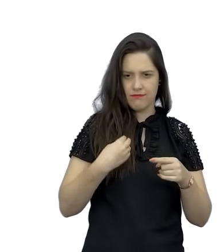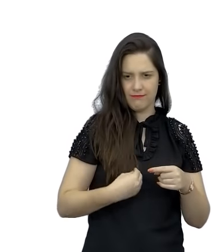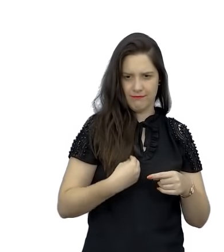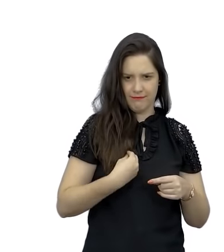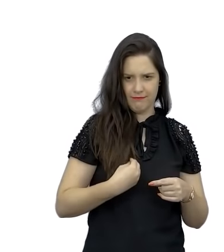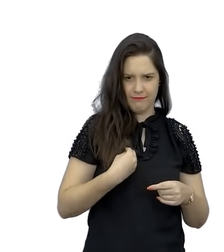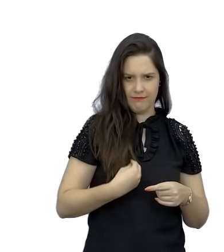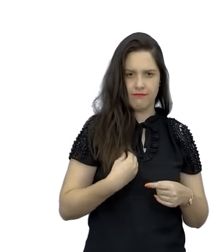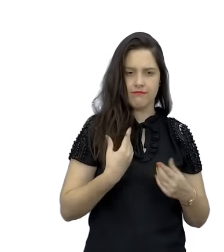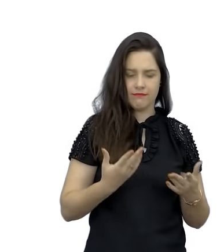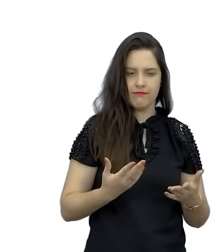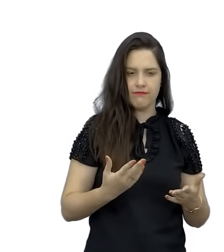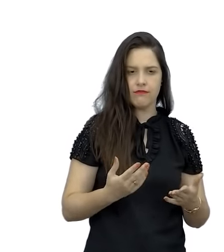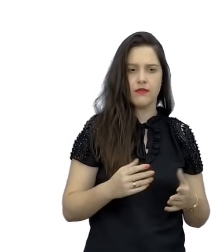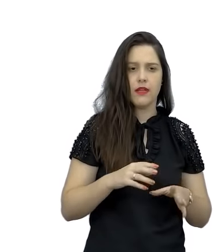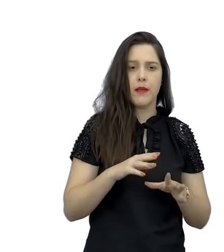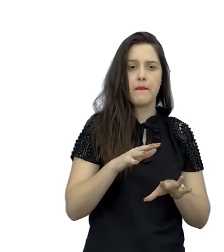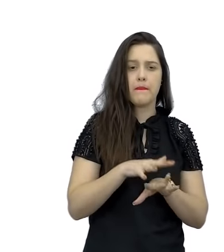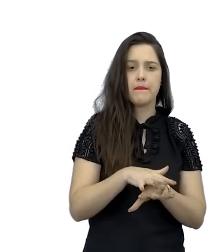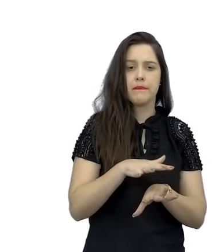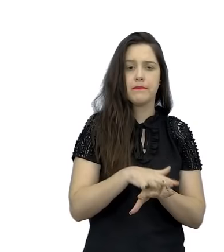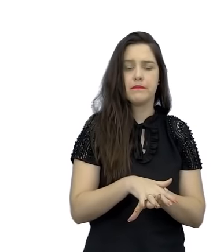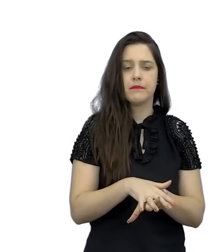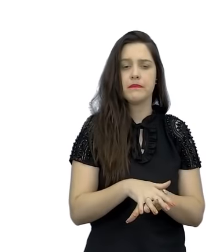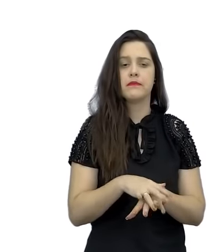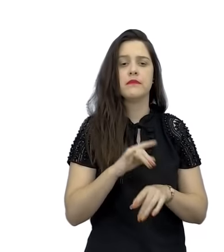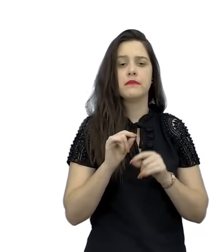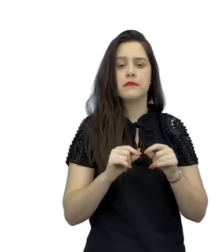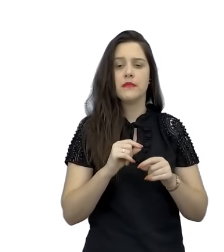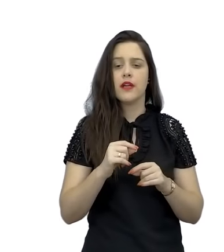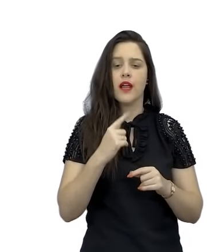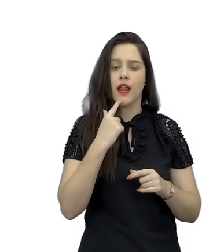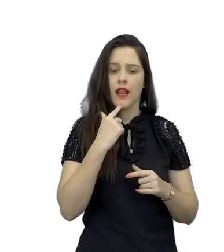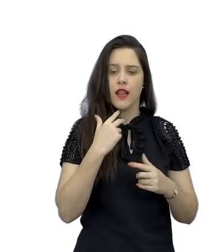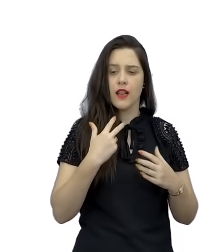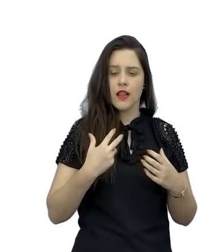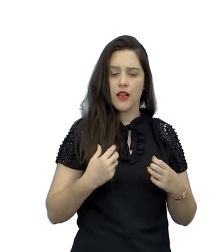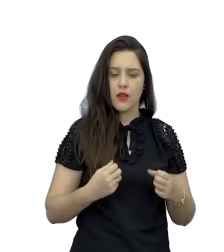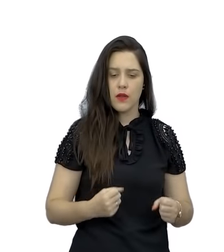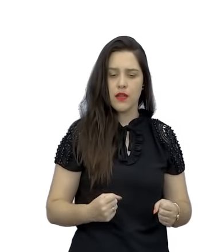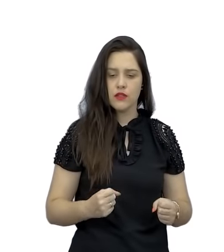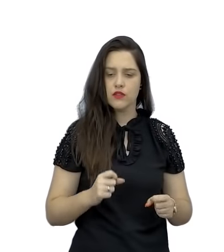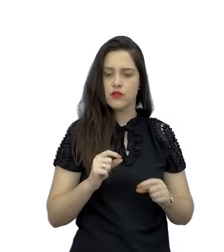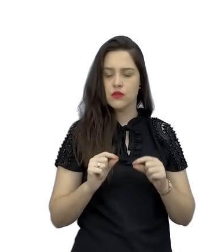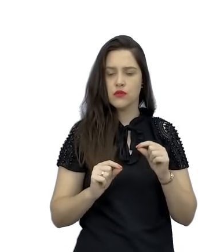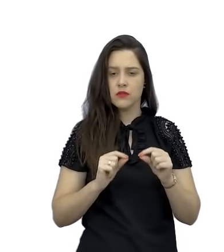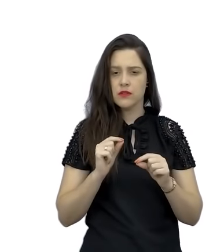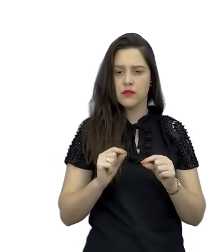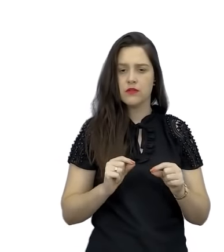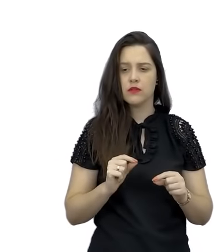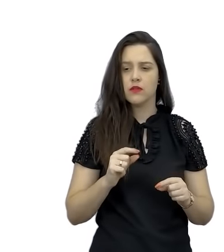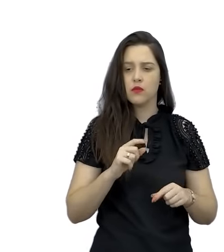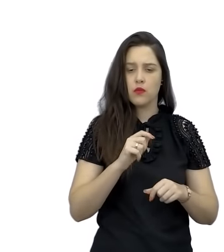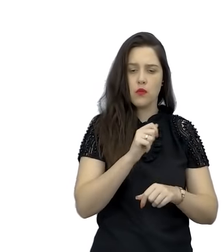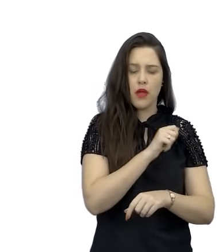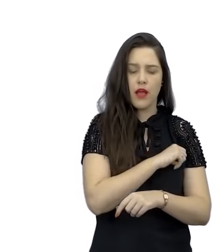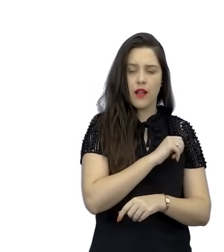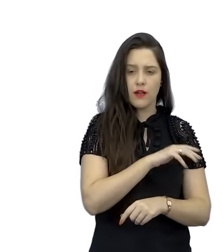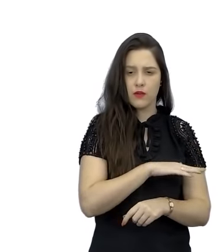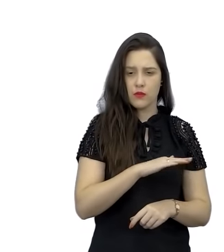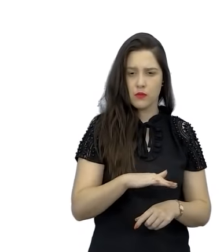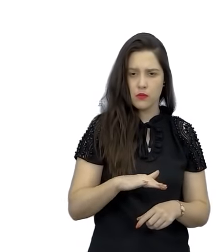matematização. Aqui a gente traz, né, da linguagem materna, né? A gente traz com que o aluno